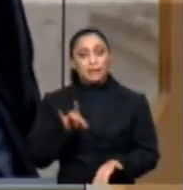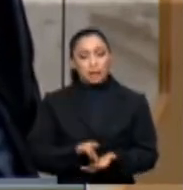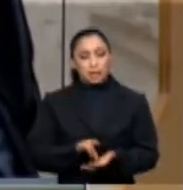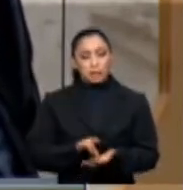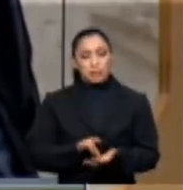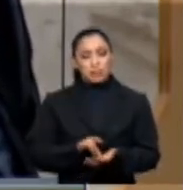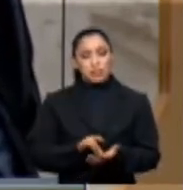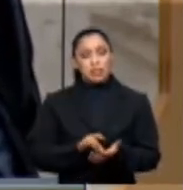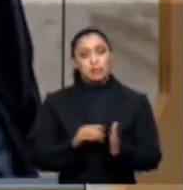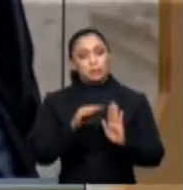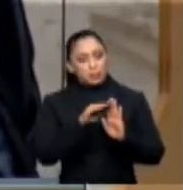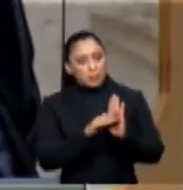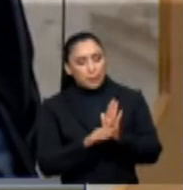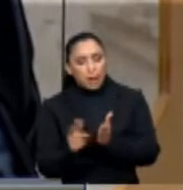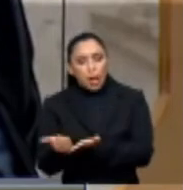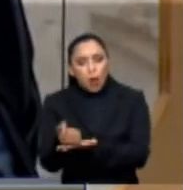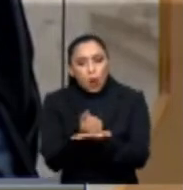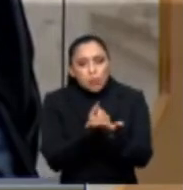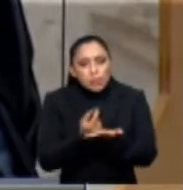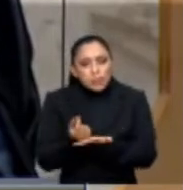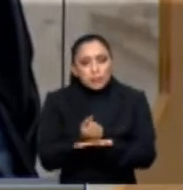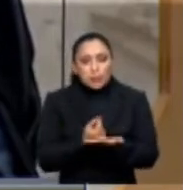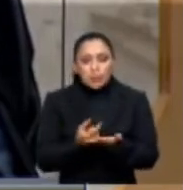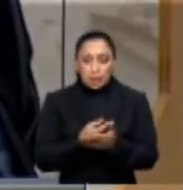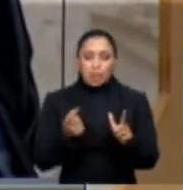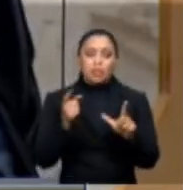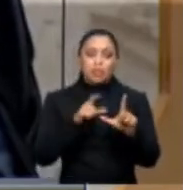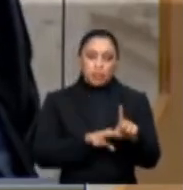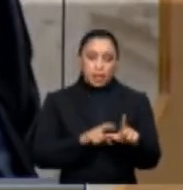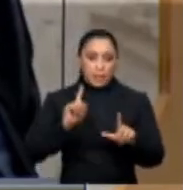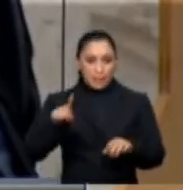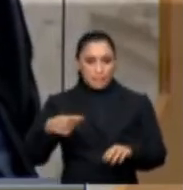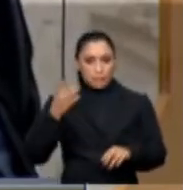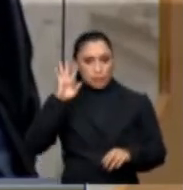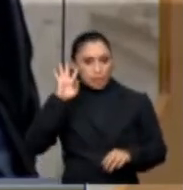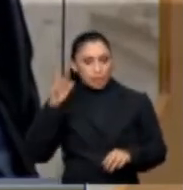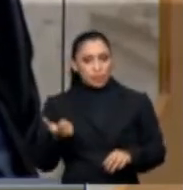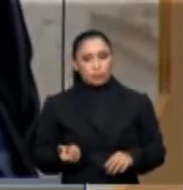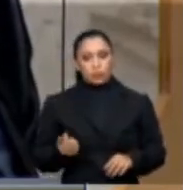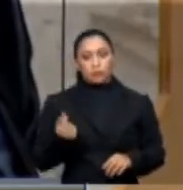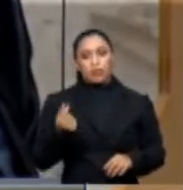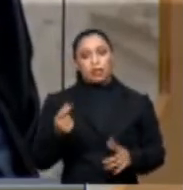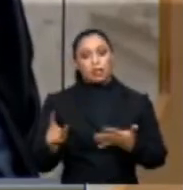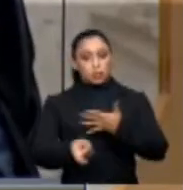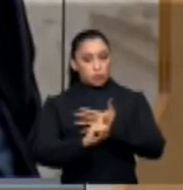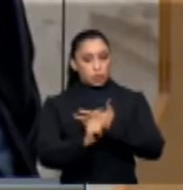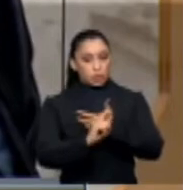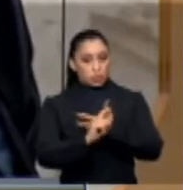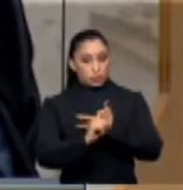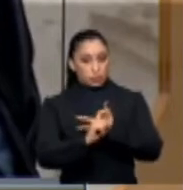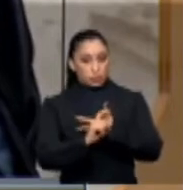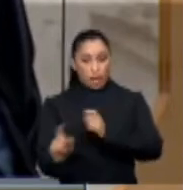a programação orçamentária do ente público devedor, após a consignação dos valores pelo Executivo,